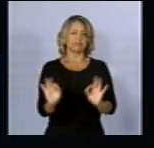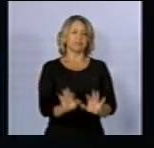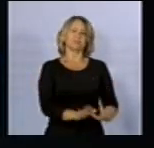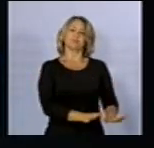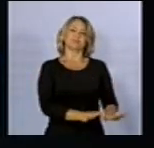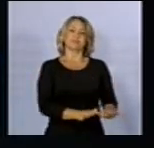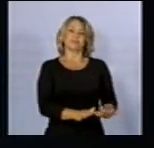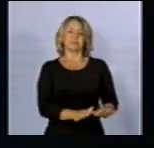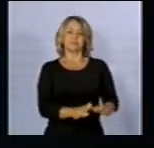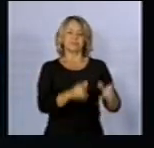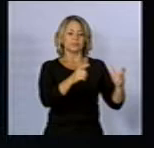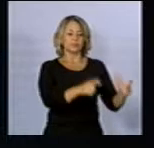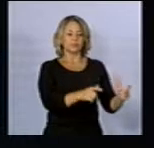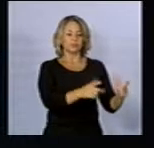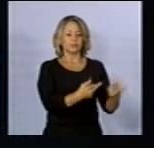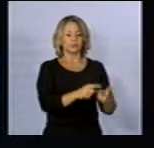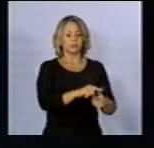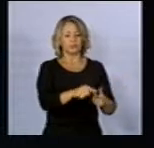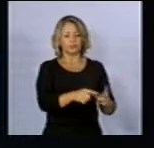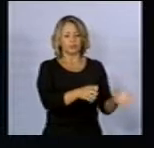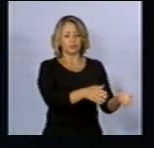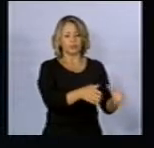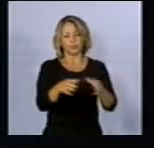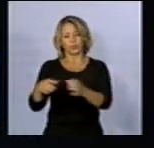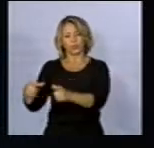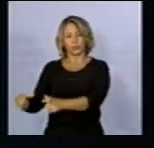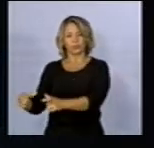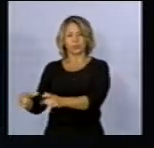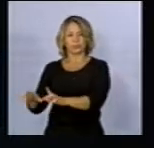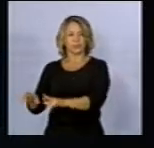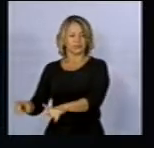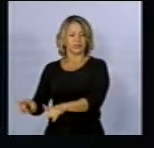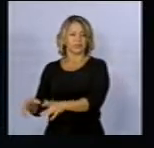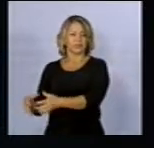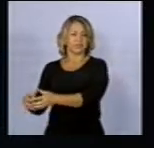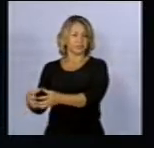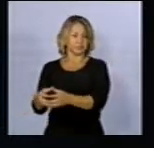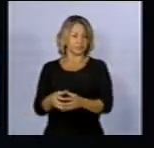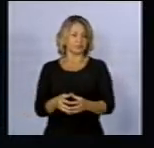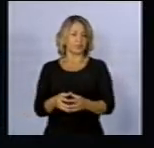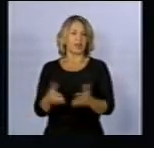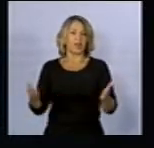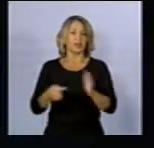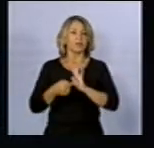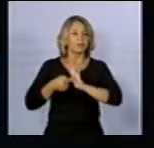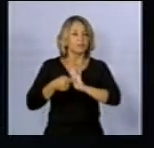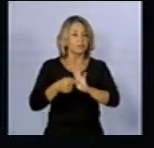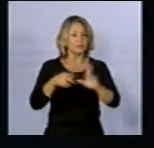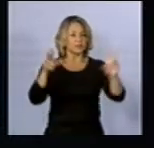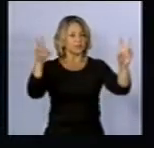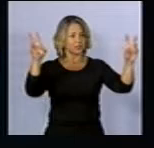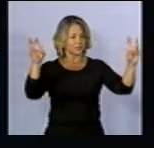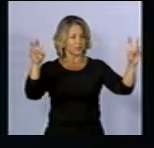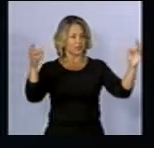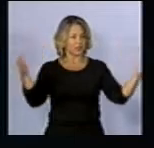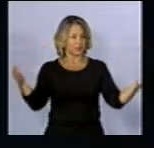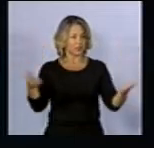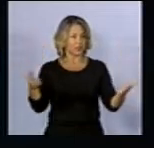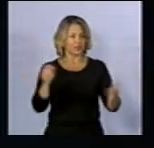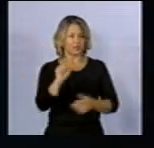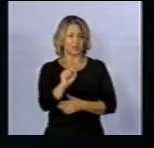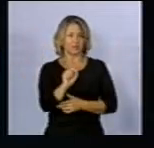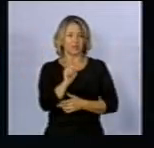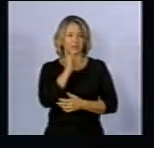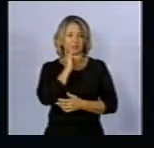significativas, entre os dois grupos. E a questão que se coloca, então, é que